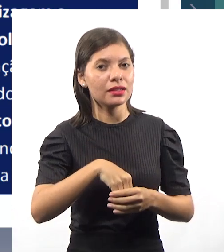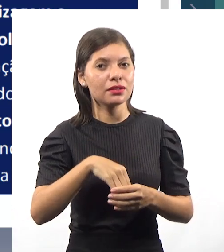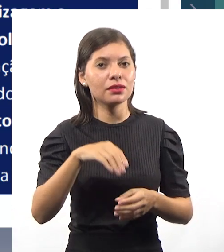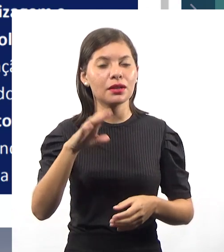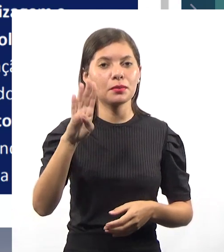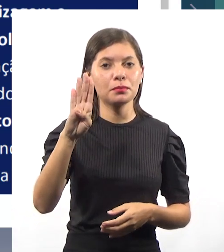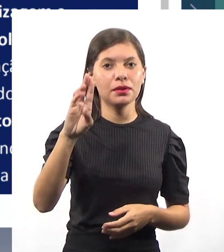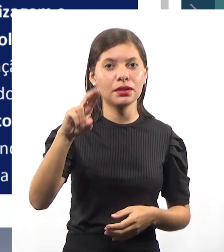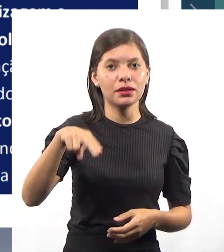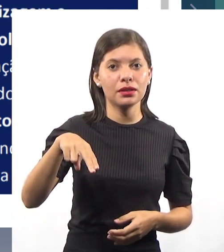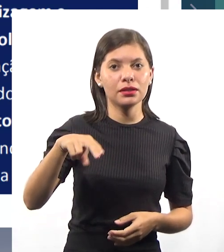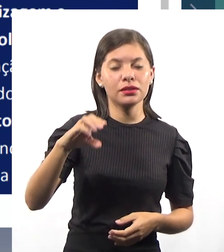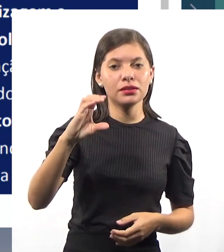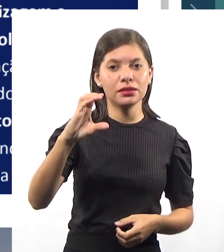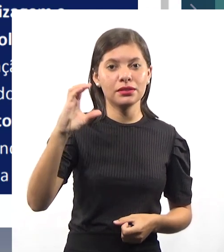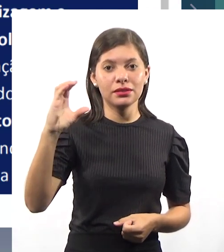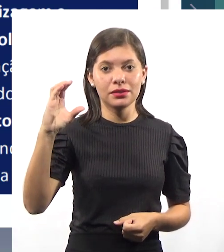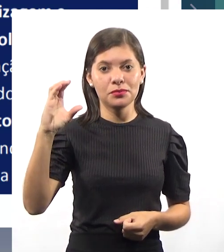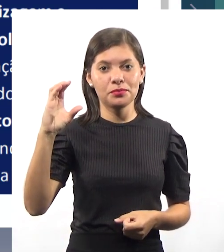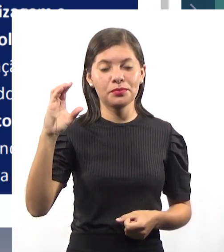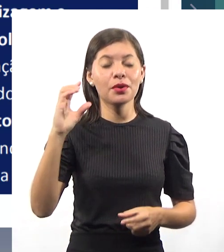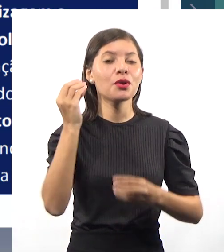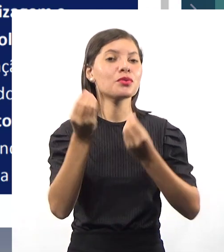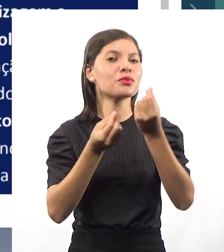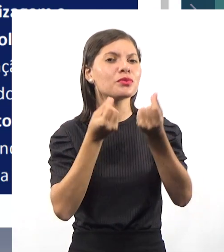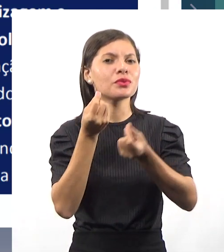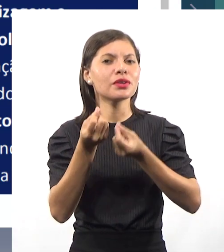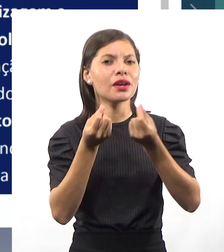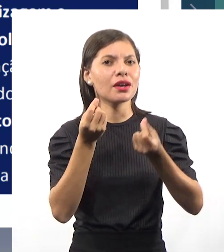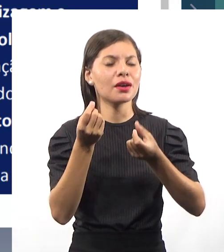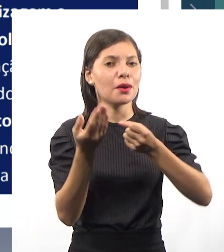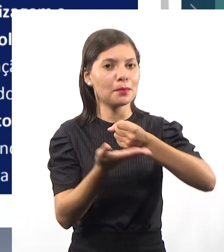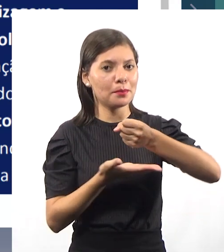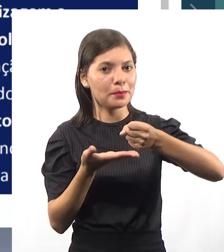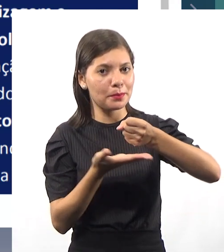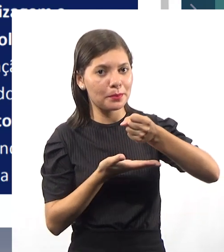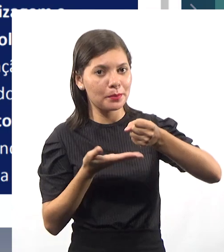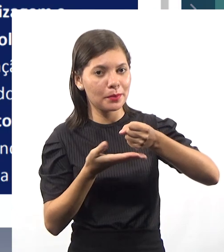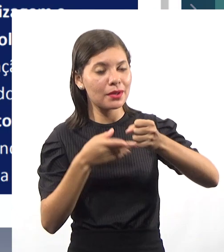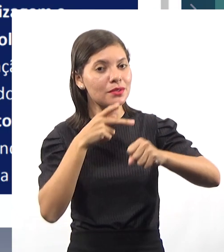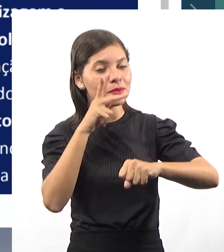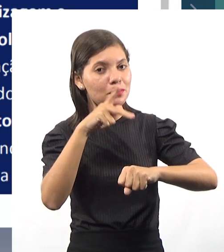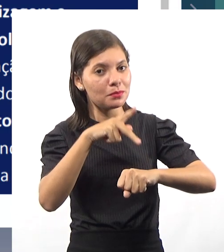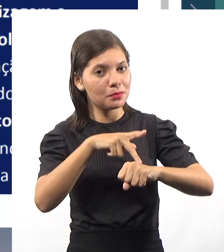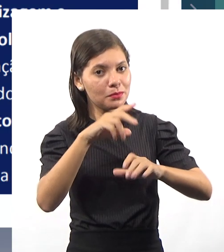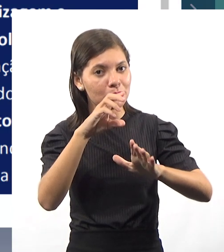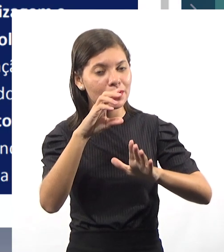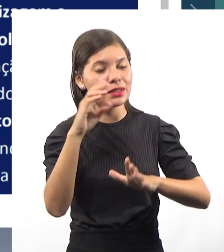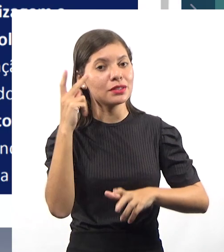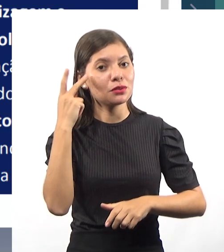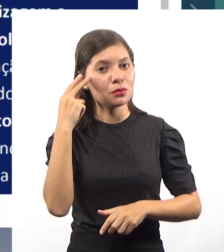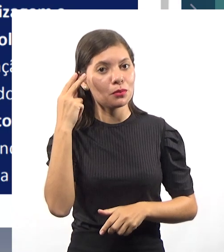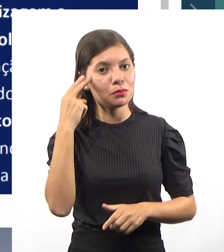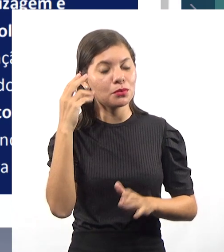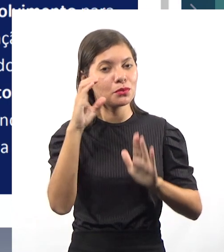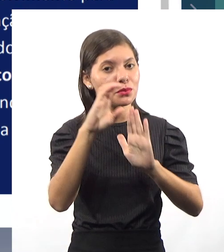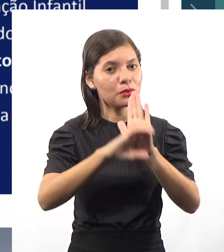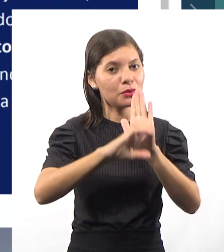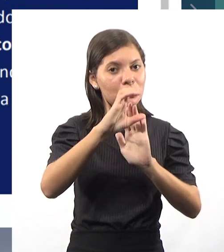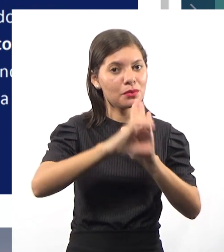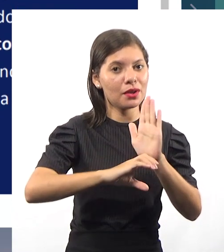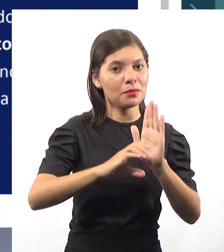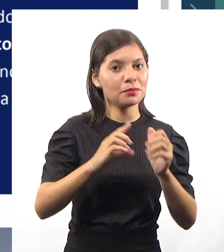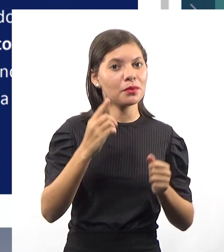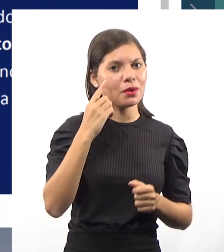da BNCC, a gente vai ter o quê? A BNCC, que é a Base Nacional Comum Curricular, ela vai